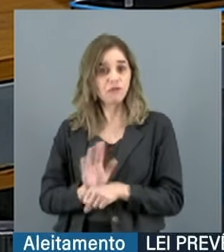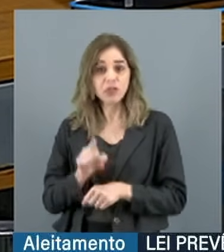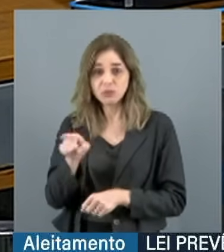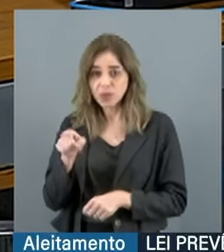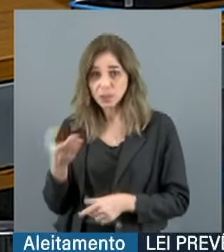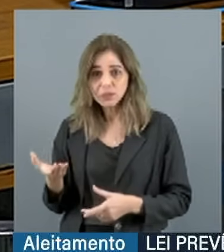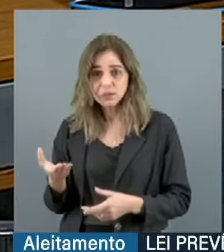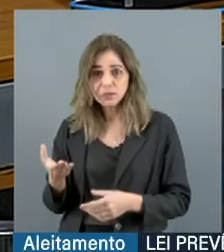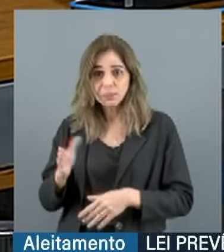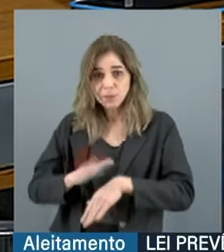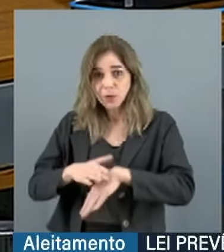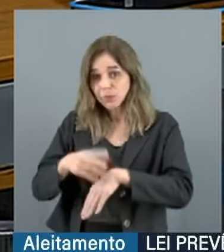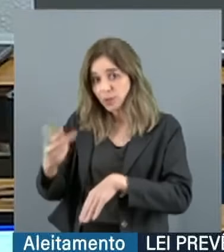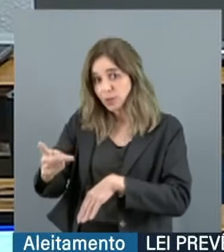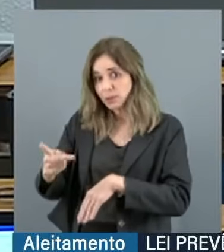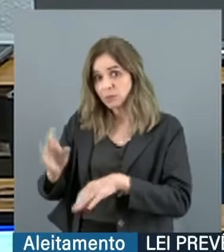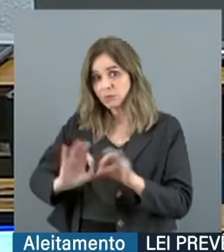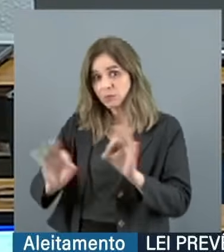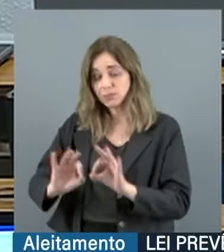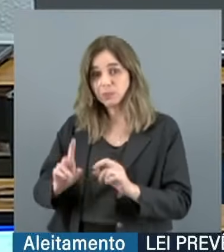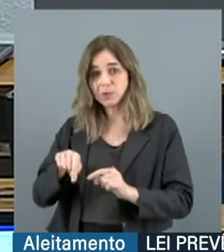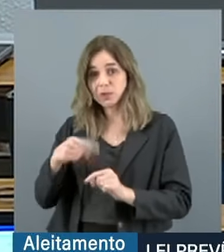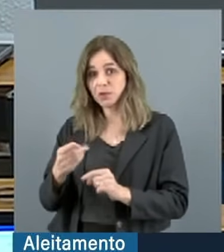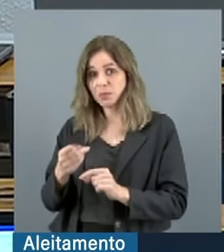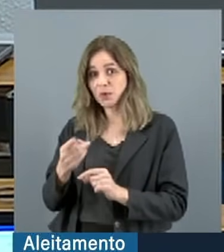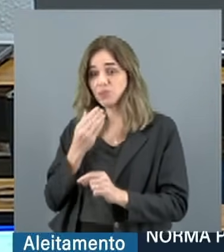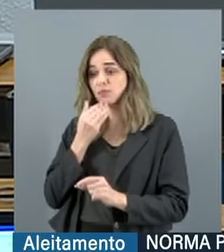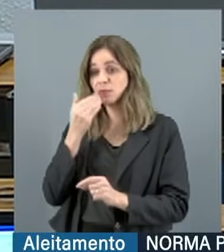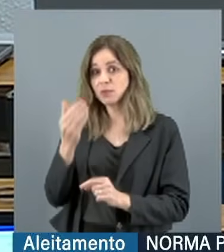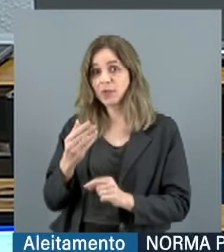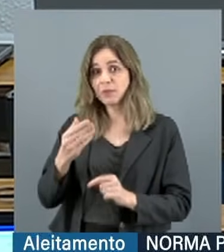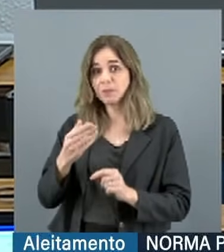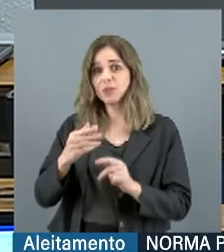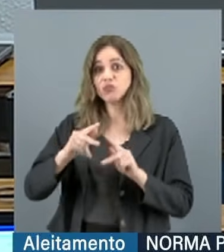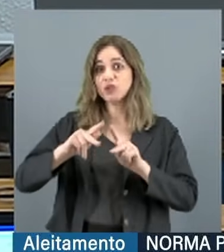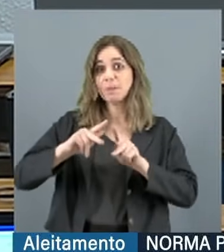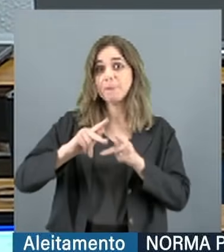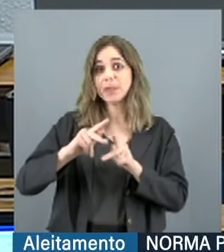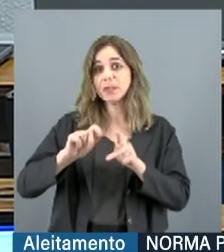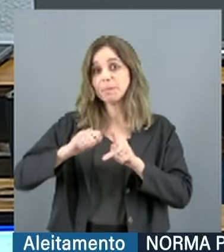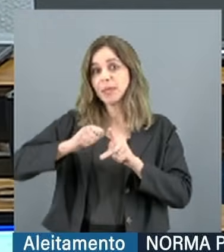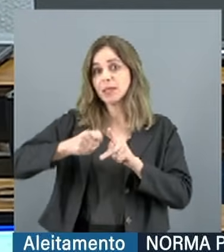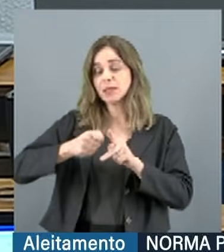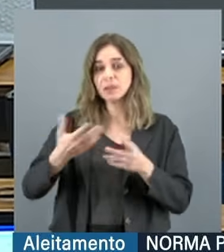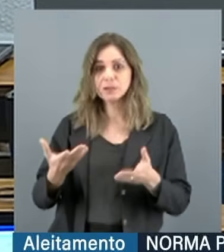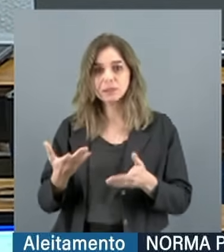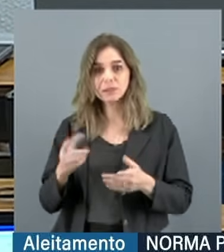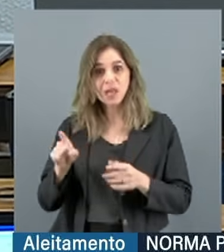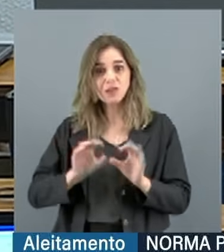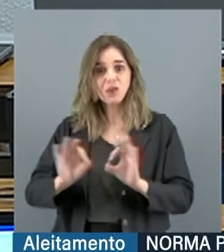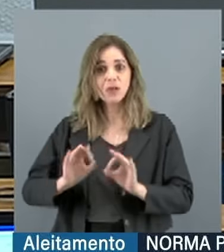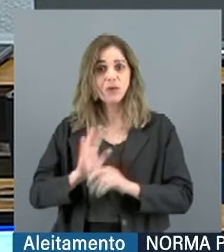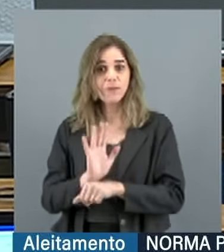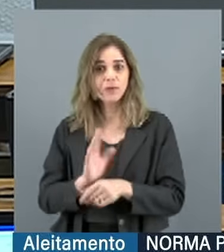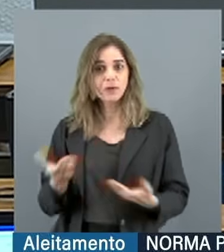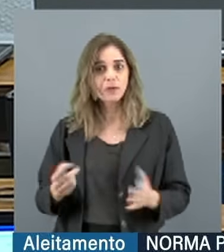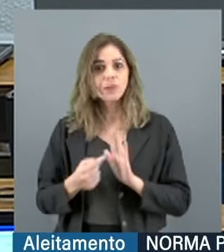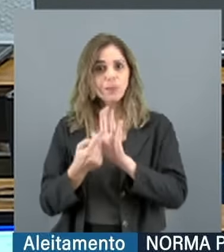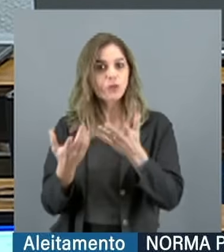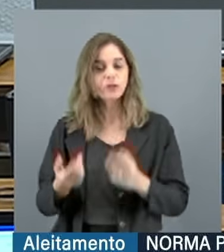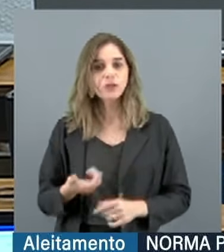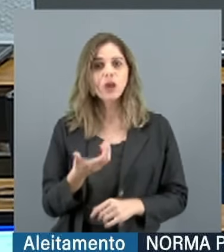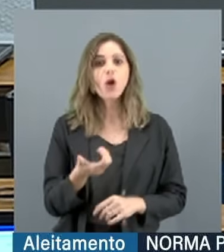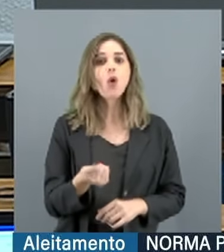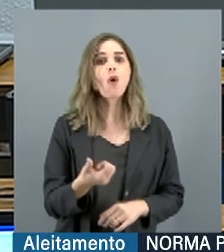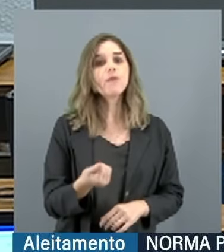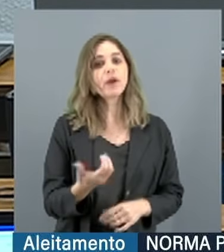presidente. Depois ele vai pedir Pix também. Mas é um vídeo feito por ele. Então mostra exatamente isso, a covardia